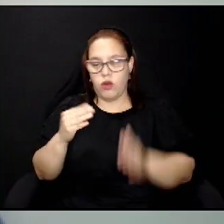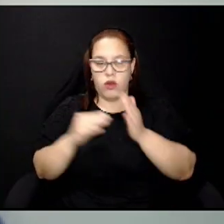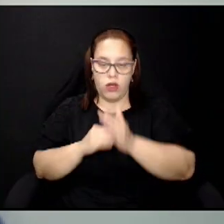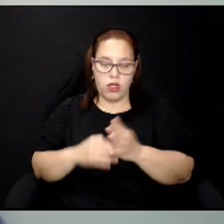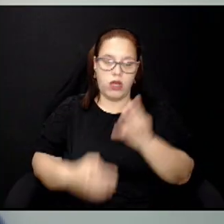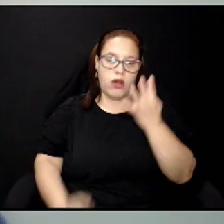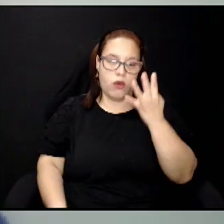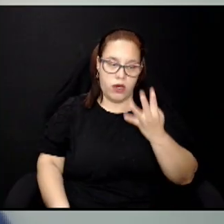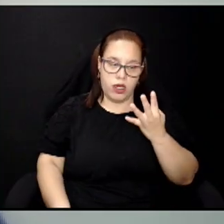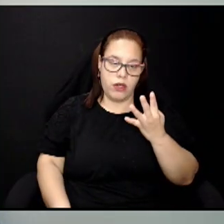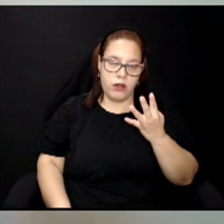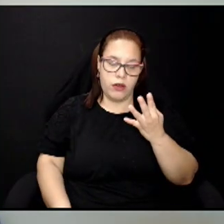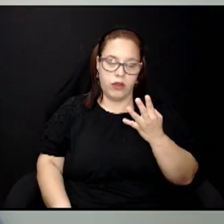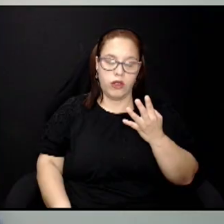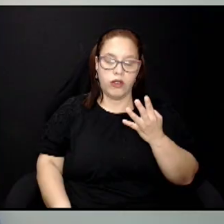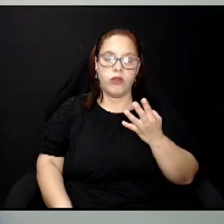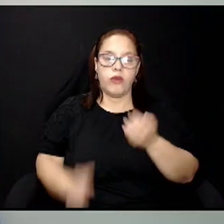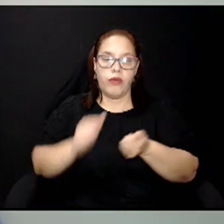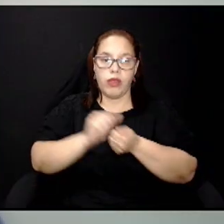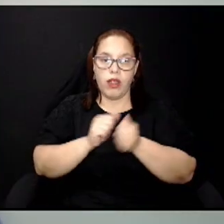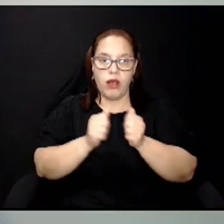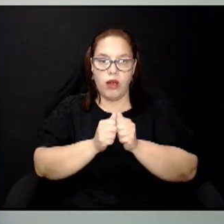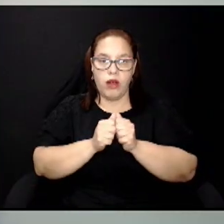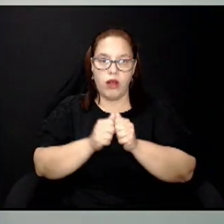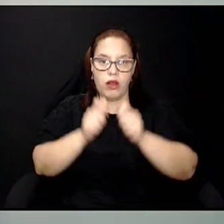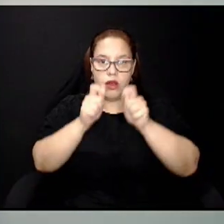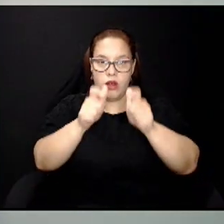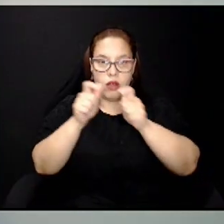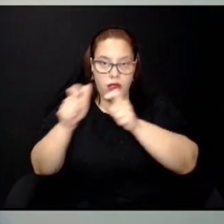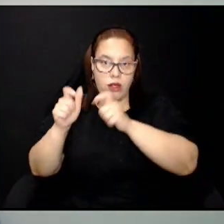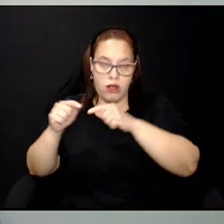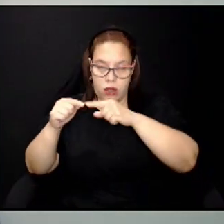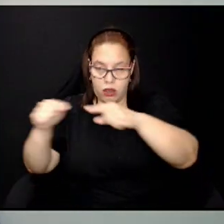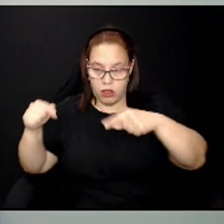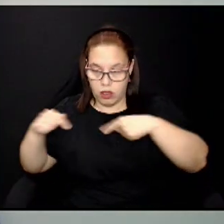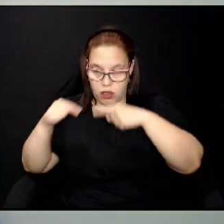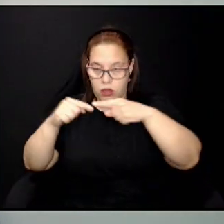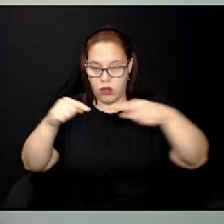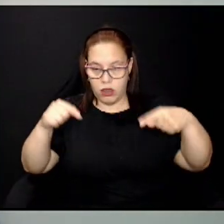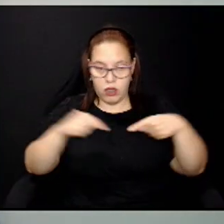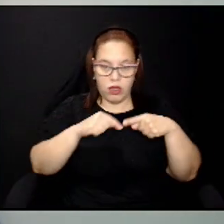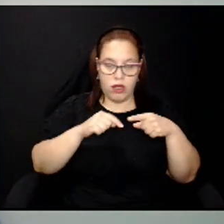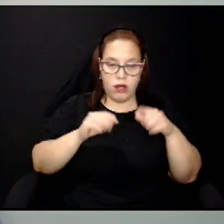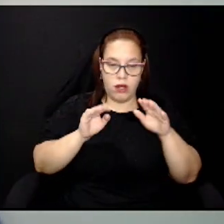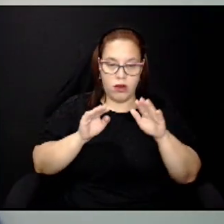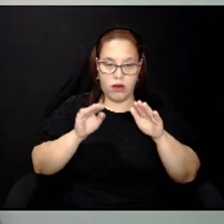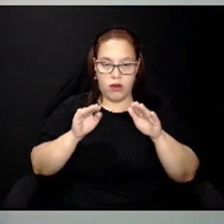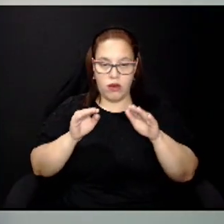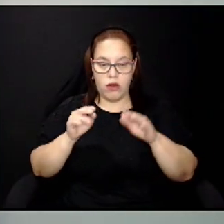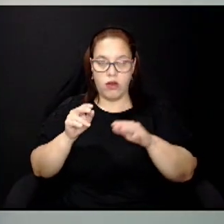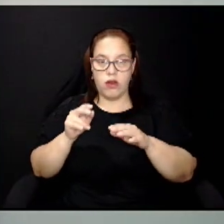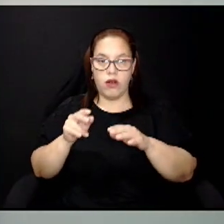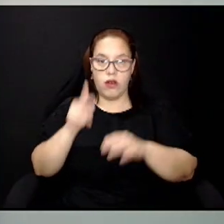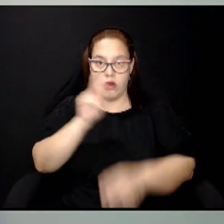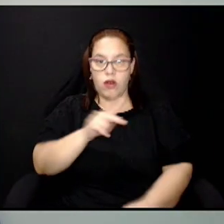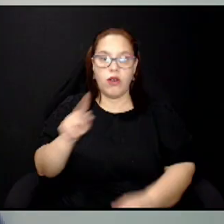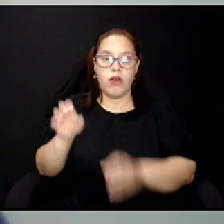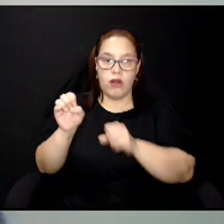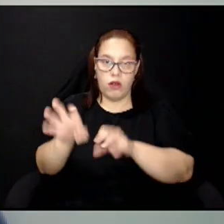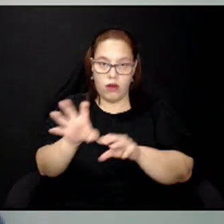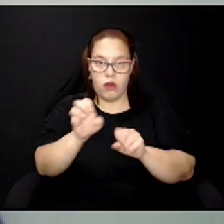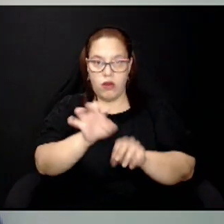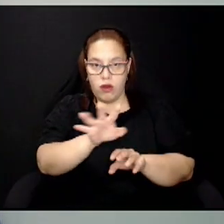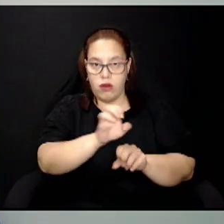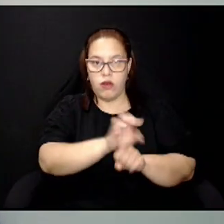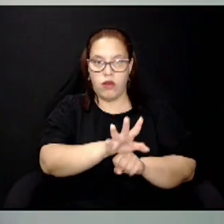pode montar pequenas estações na sala de aula, projetar o jogo e o docente conduzir esse jogo